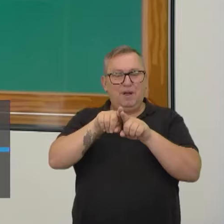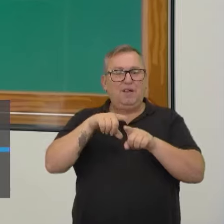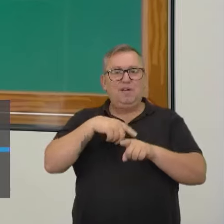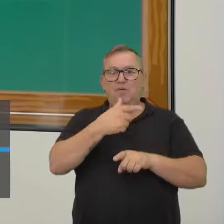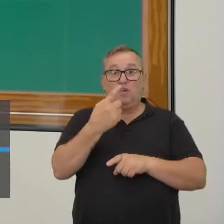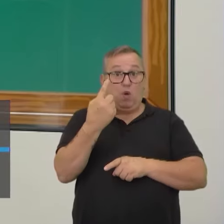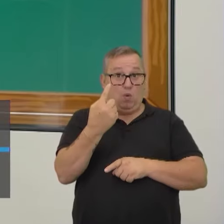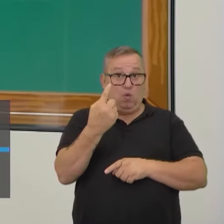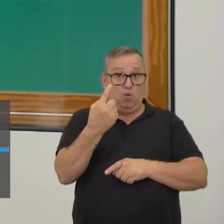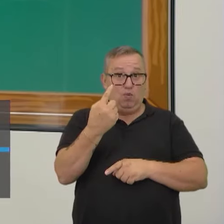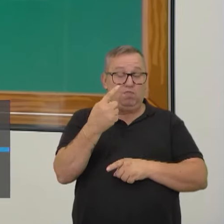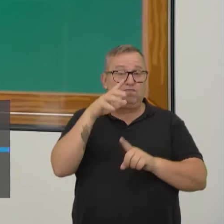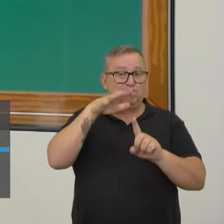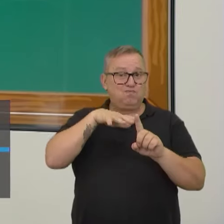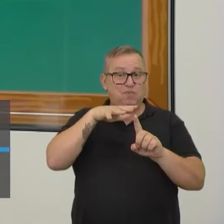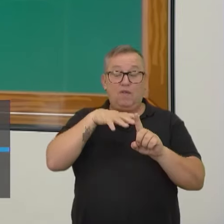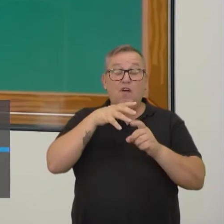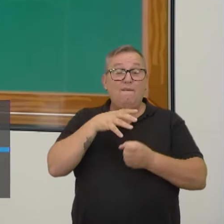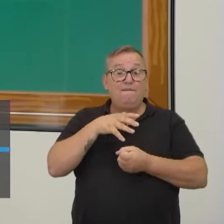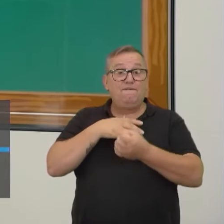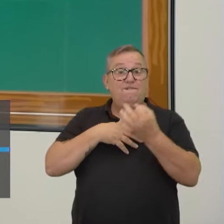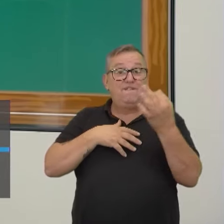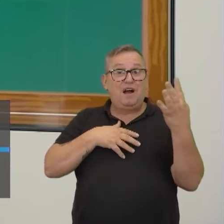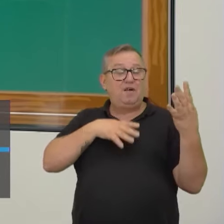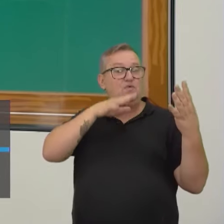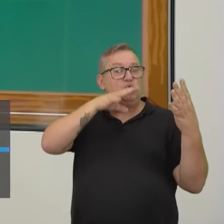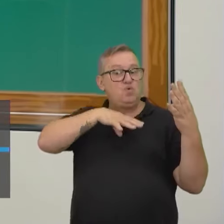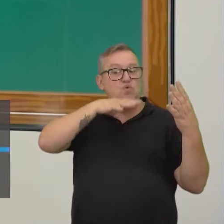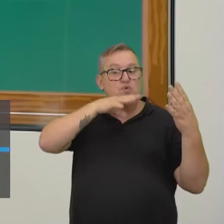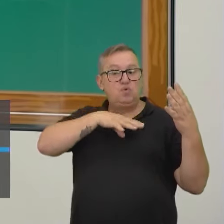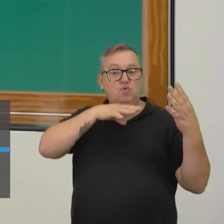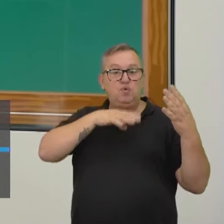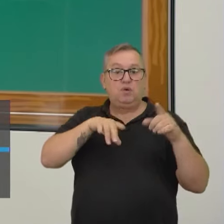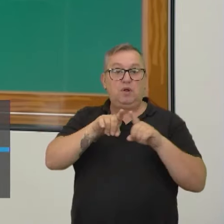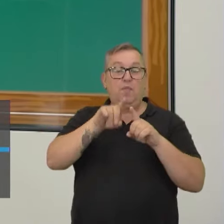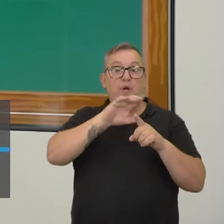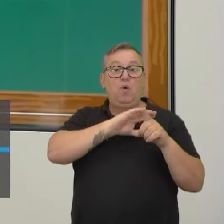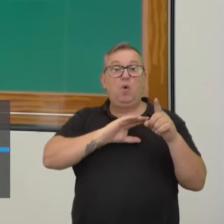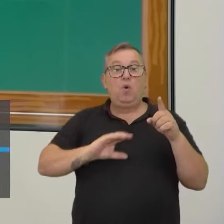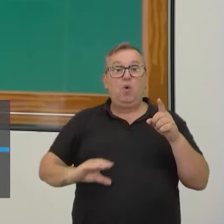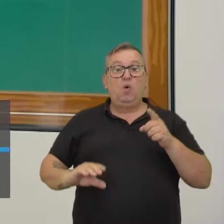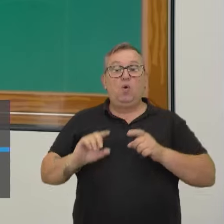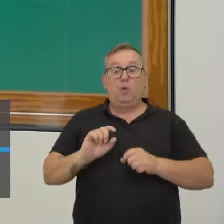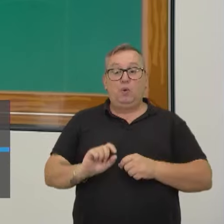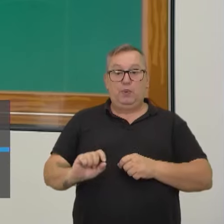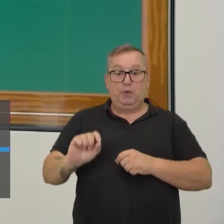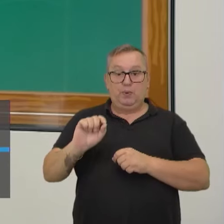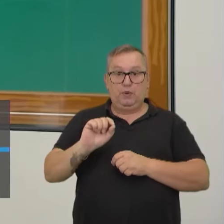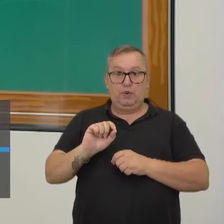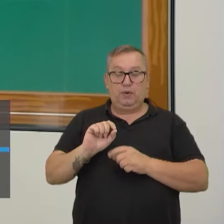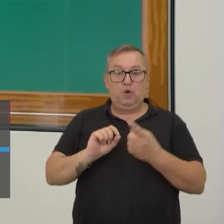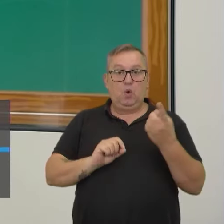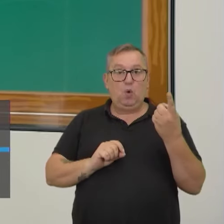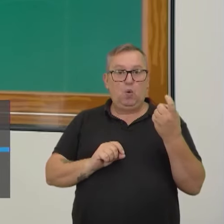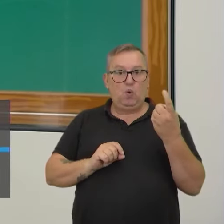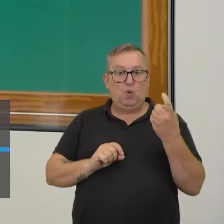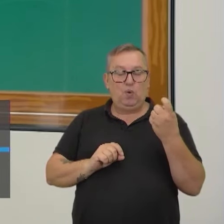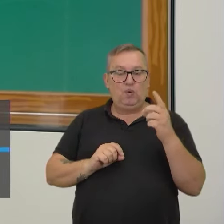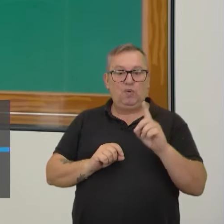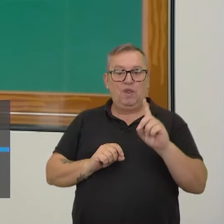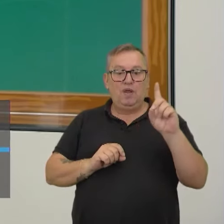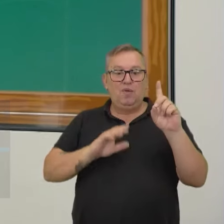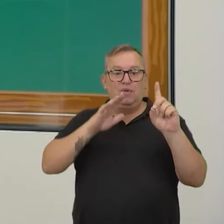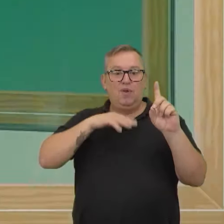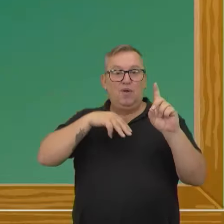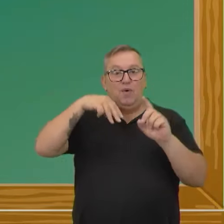tinham apenas um deus, eles tinham vários deuses. Já o cristianismo, ele é monoteísta. Dá uma olhadinha aí